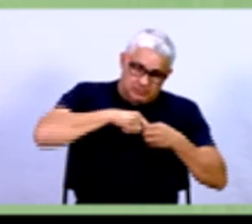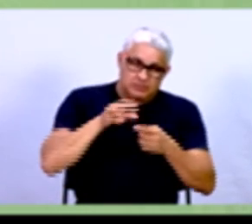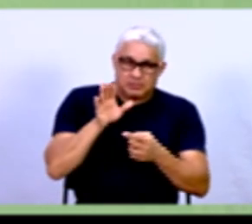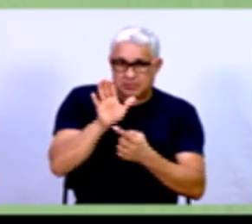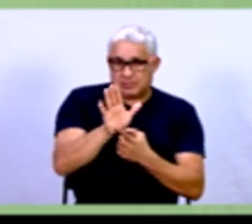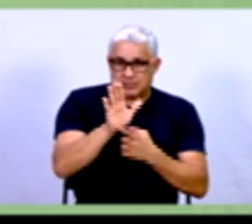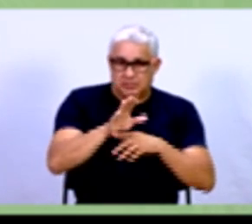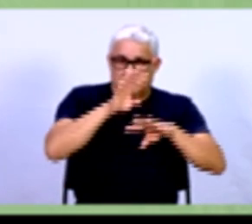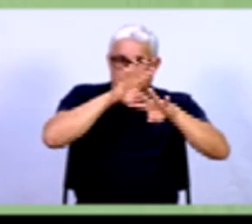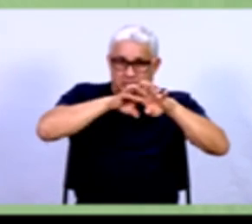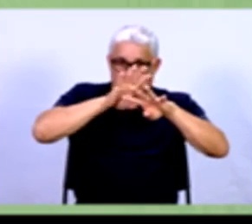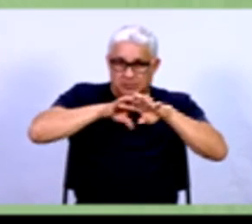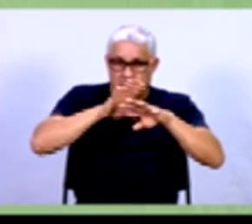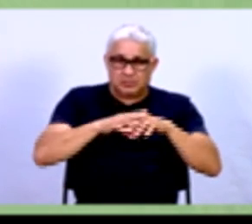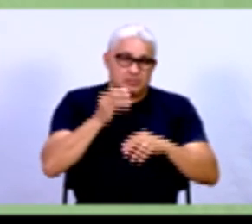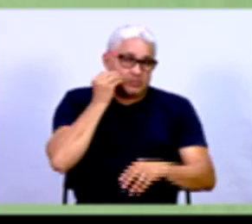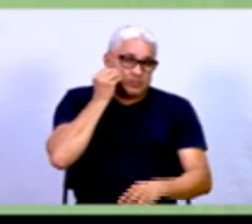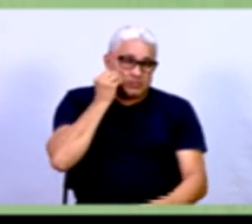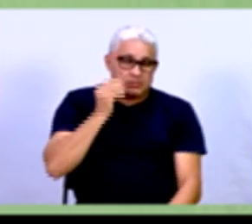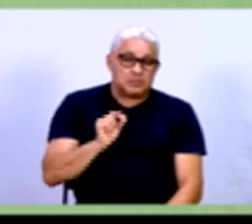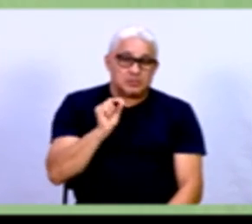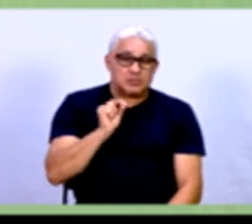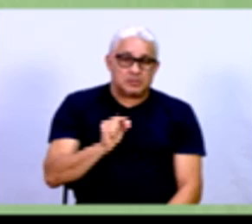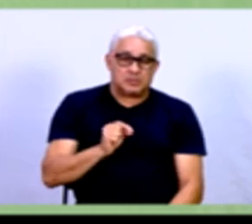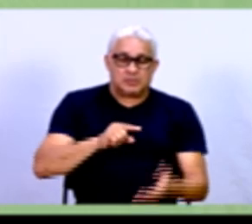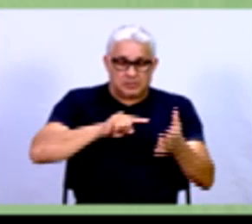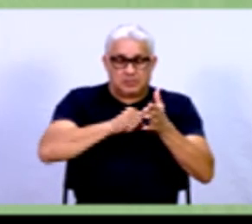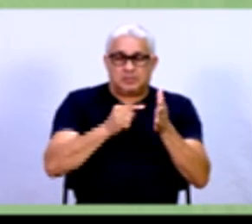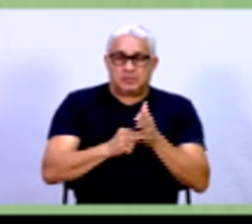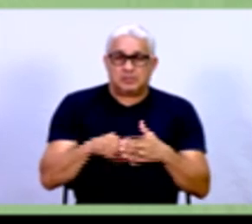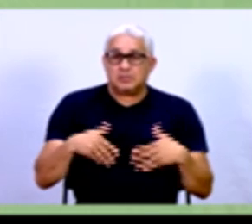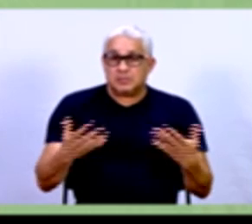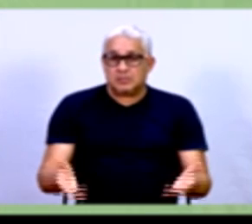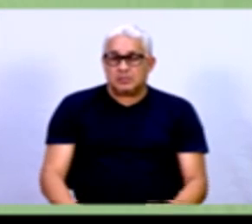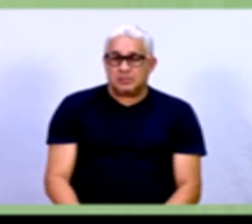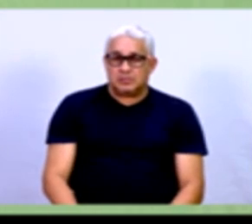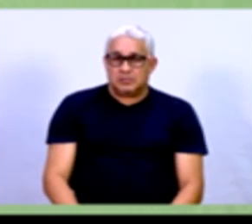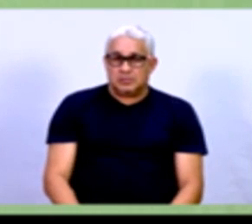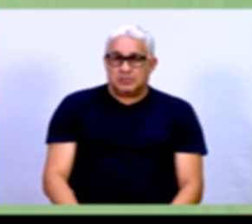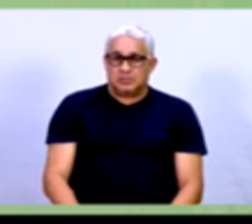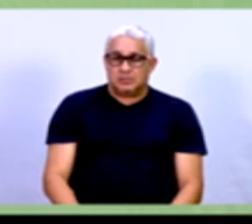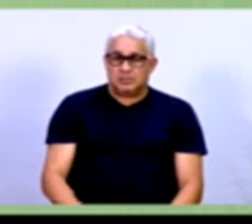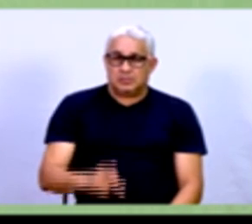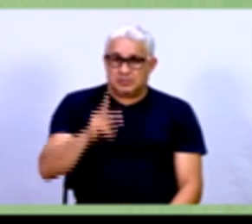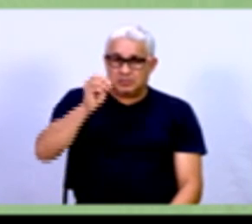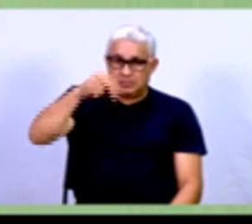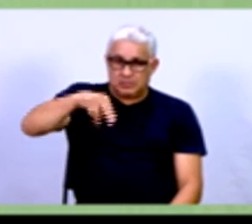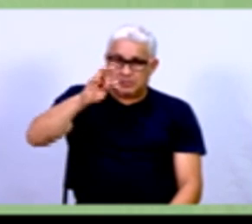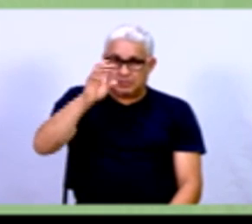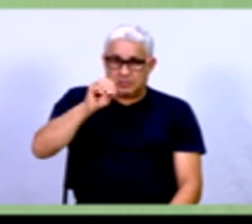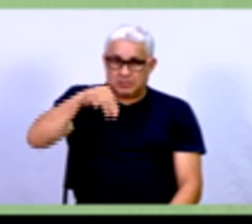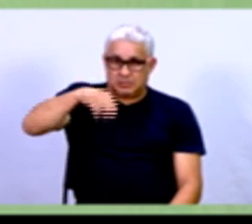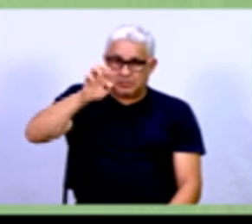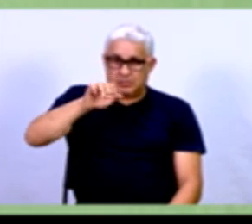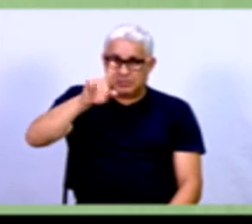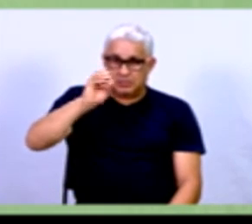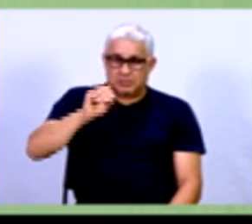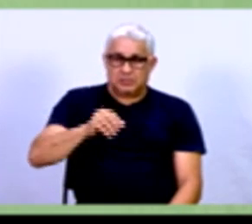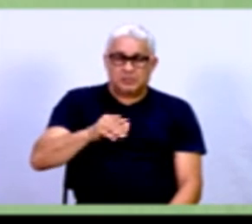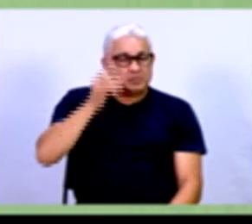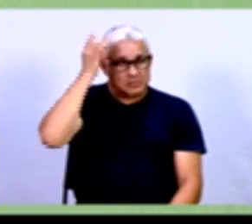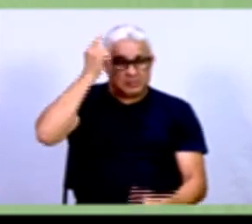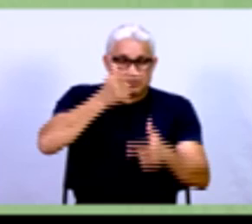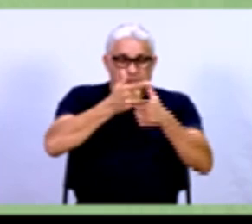nossa tabelinha, para verificar qual é a nossa frequência. O ponto médio, super fácil. Soma e divide por